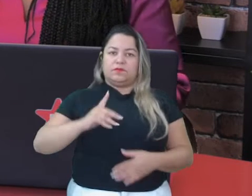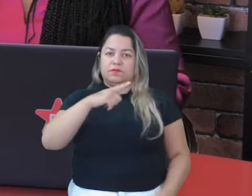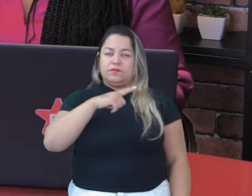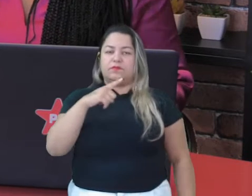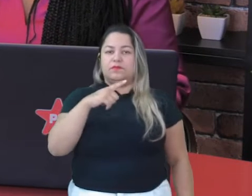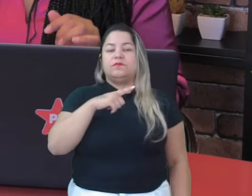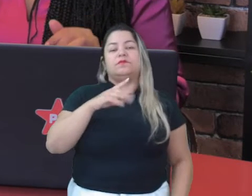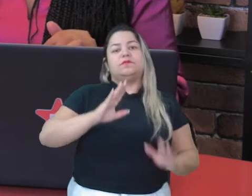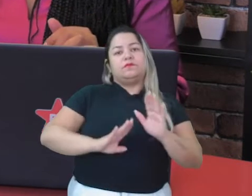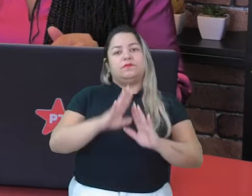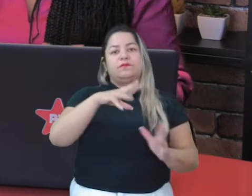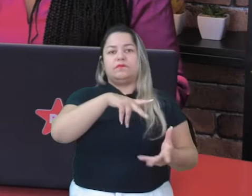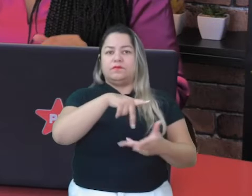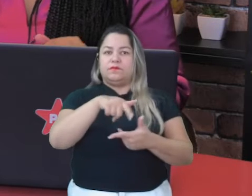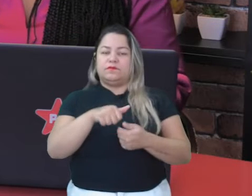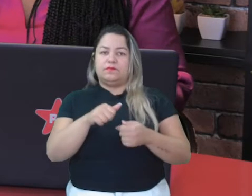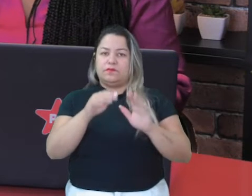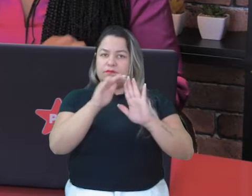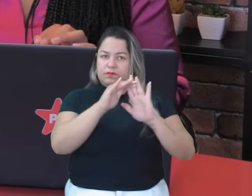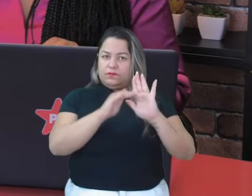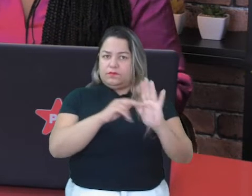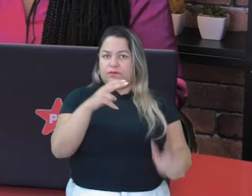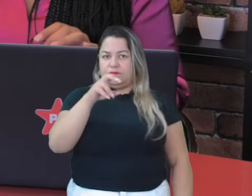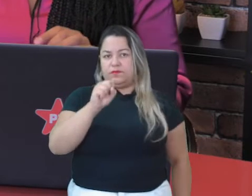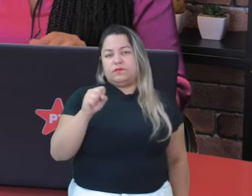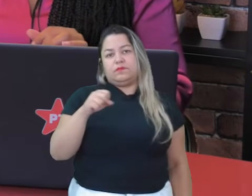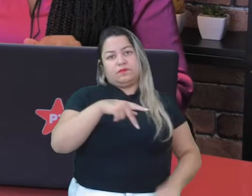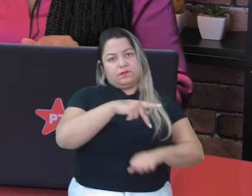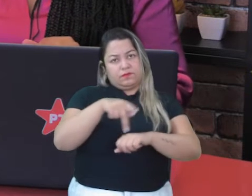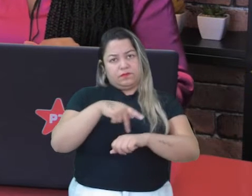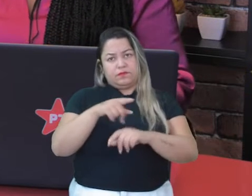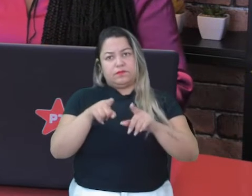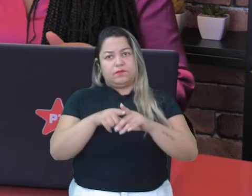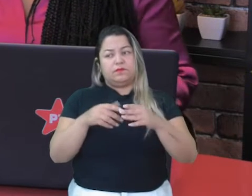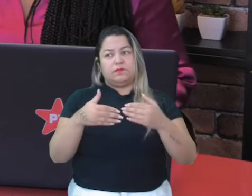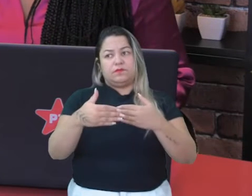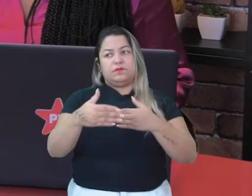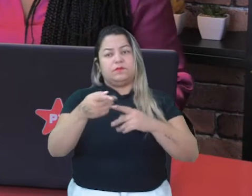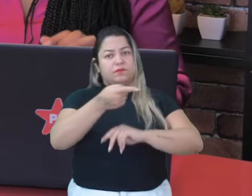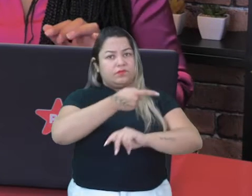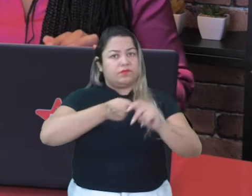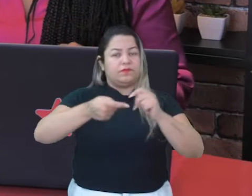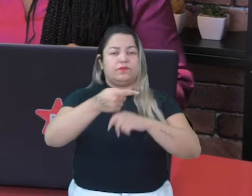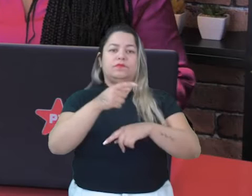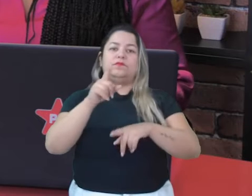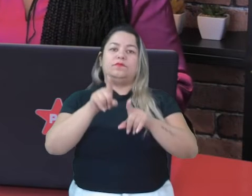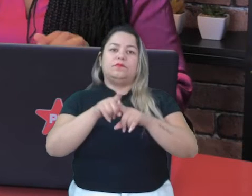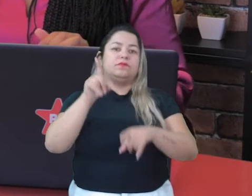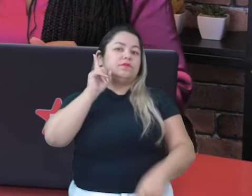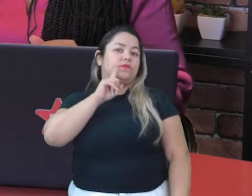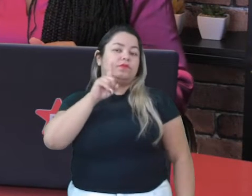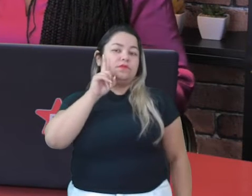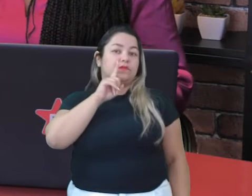o Brasil teve o segundo maior crescimento mundial numa lista de 58 países, ficando à frente de grandes economias como